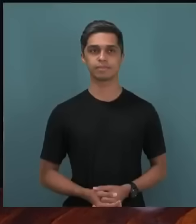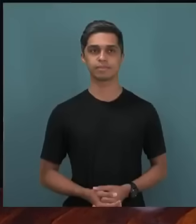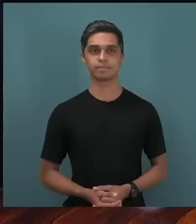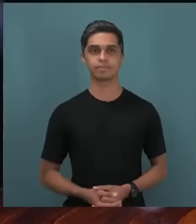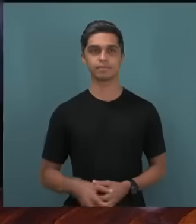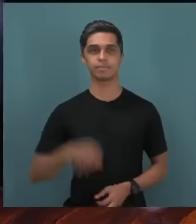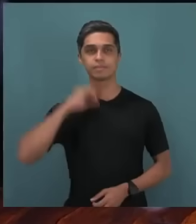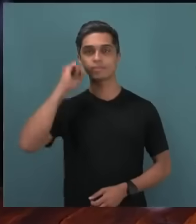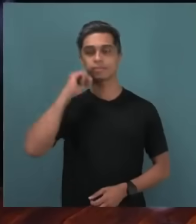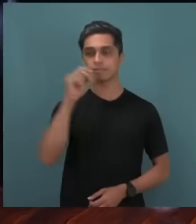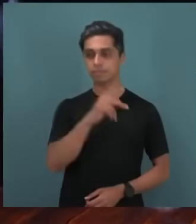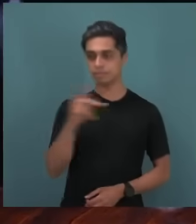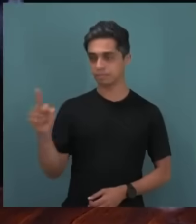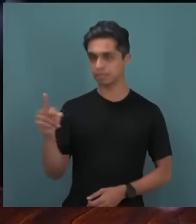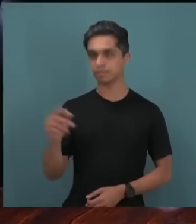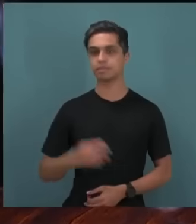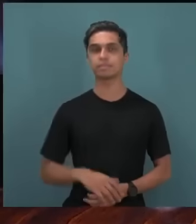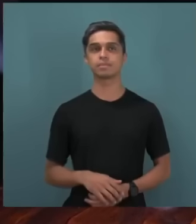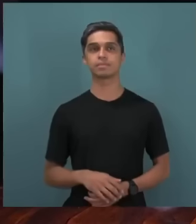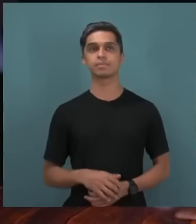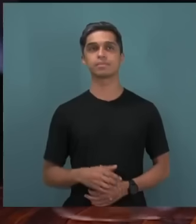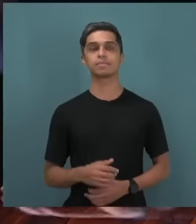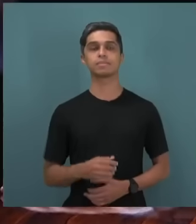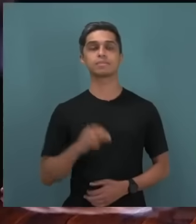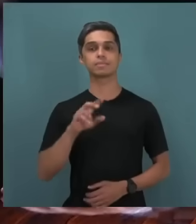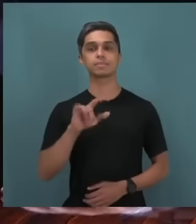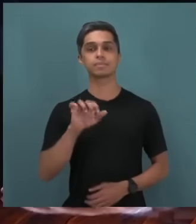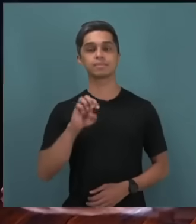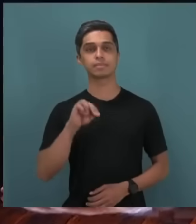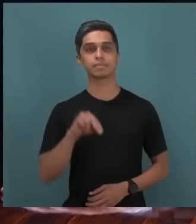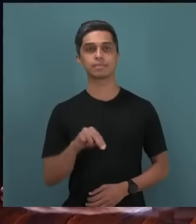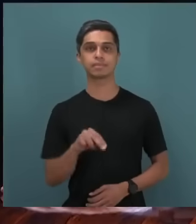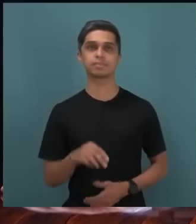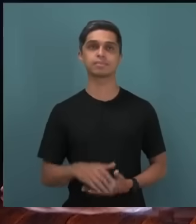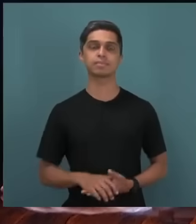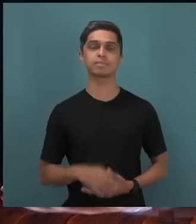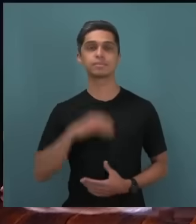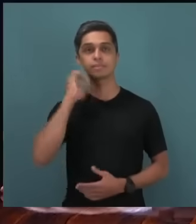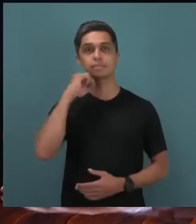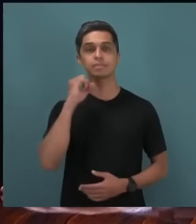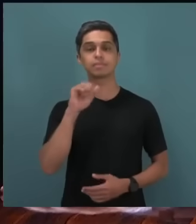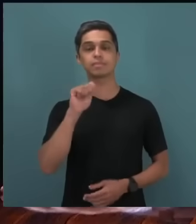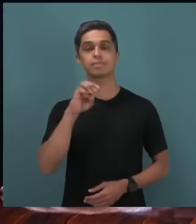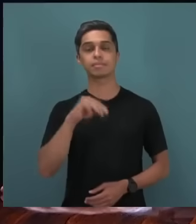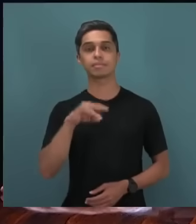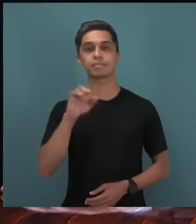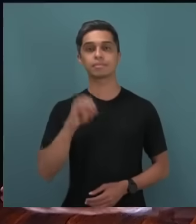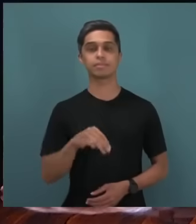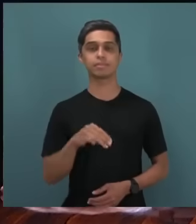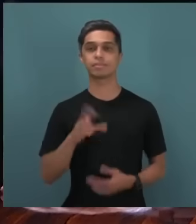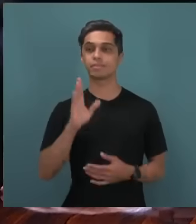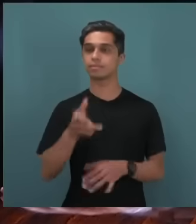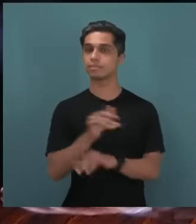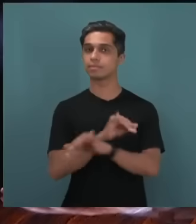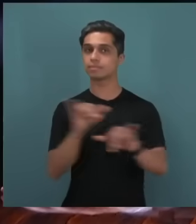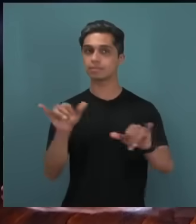senador presidente, Stevenson Valentim, senador Espiridião Amin, que já foi